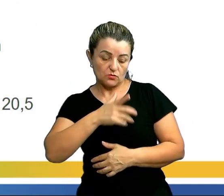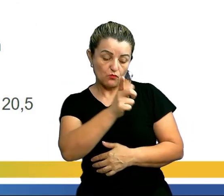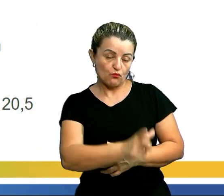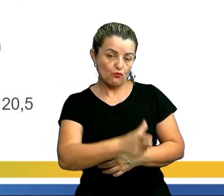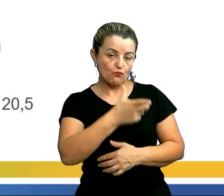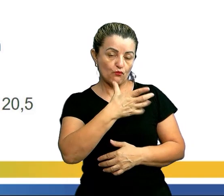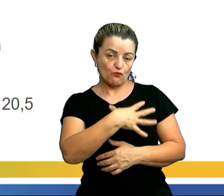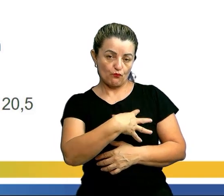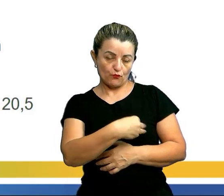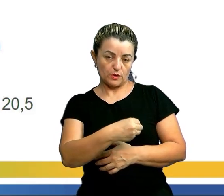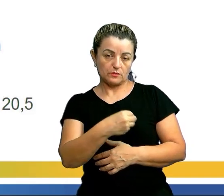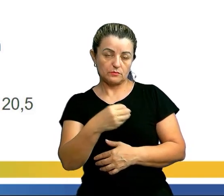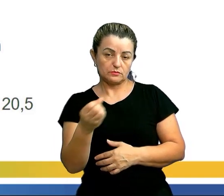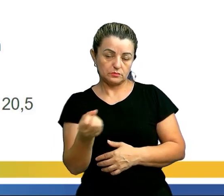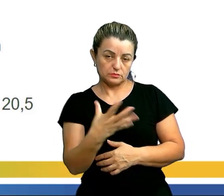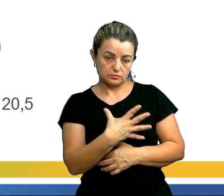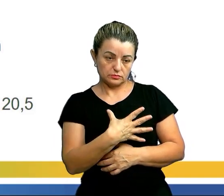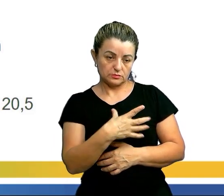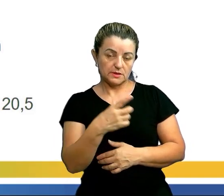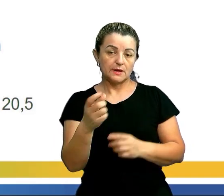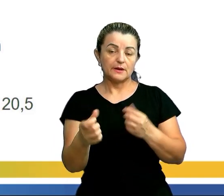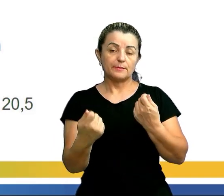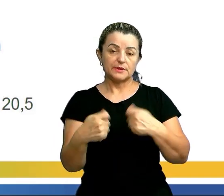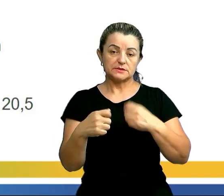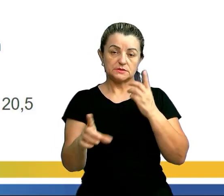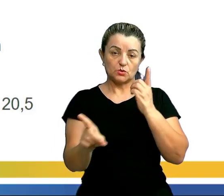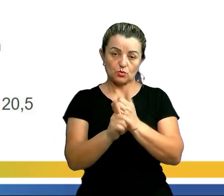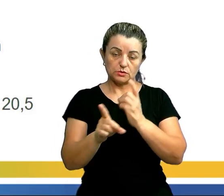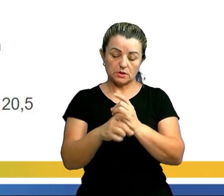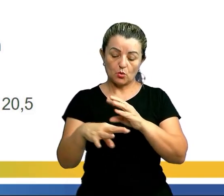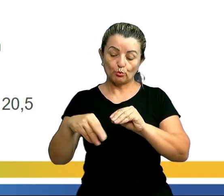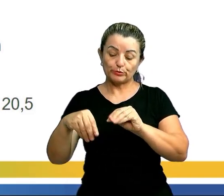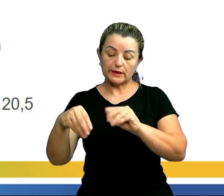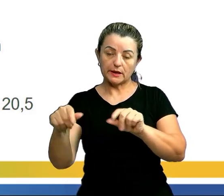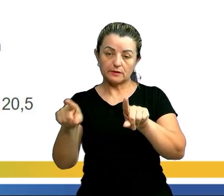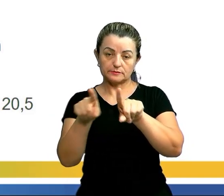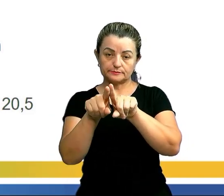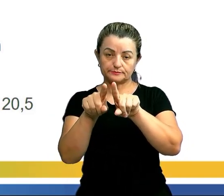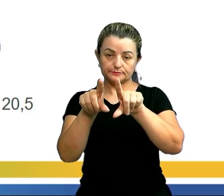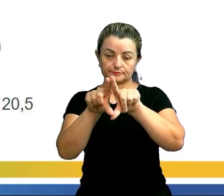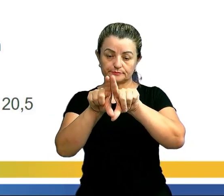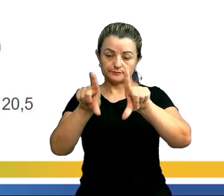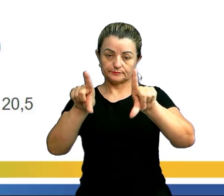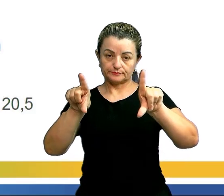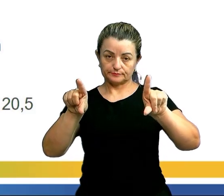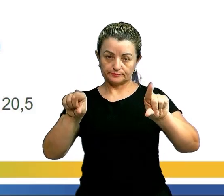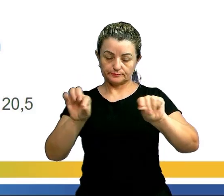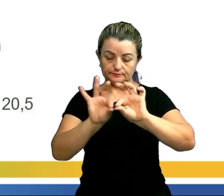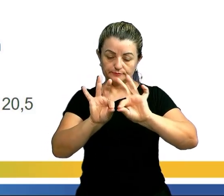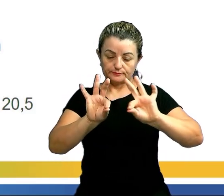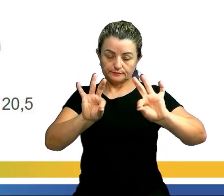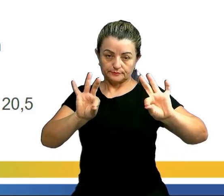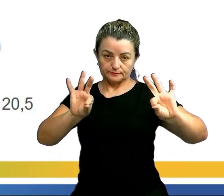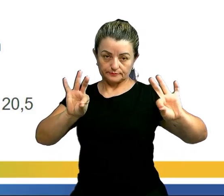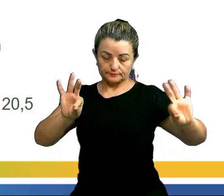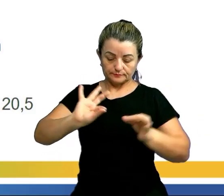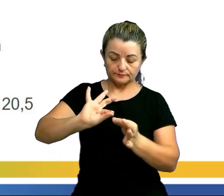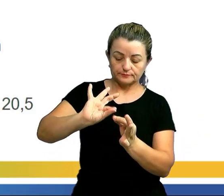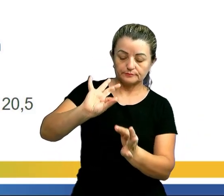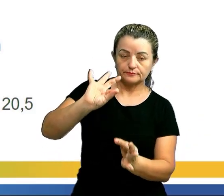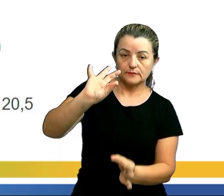Tá aqui, ó, o formato retangular e tá aqui o formato diferenciado, que é quase um triângulo, mas ainda não